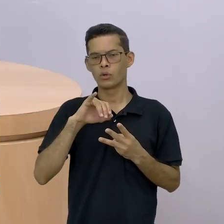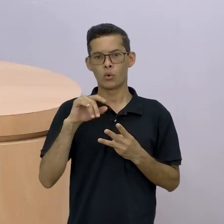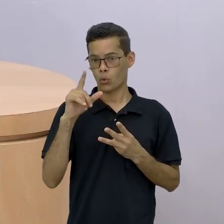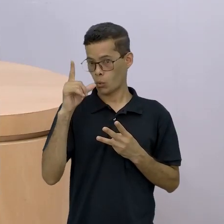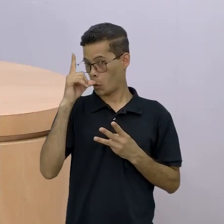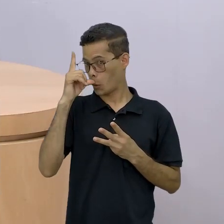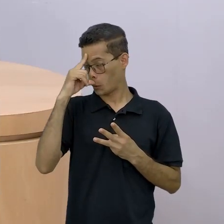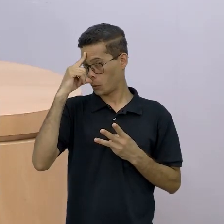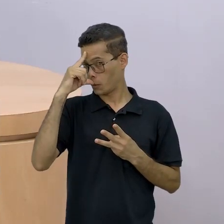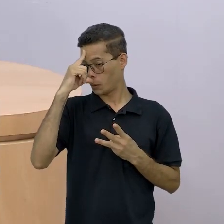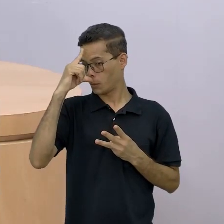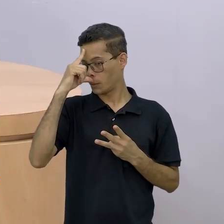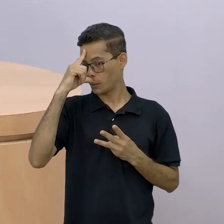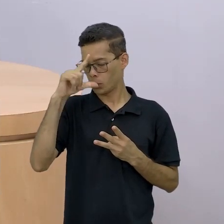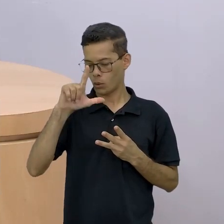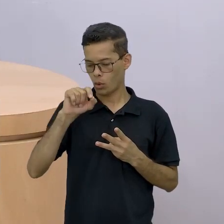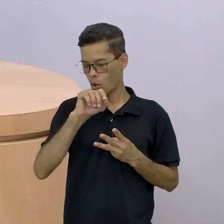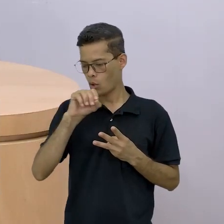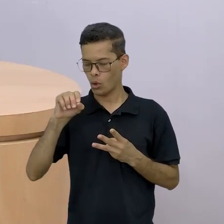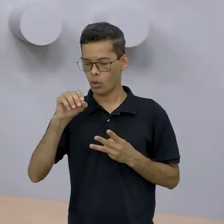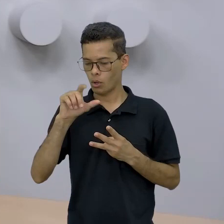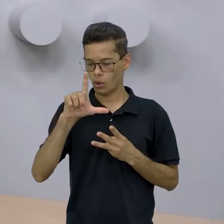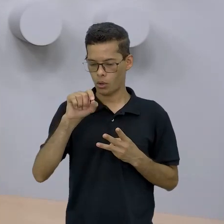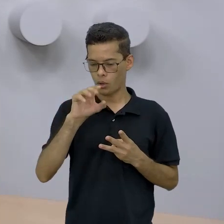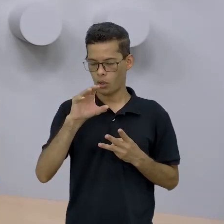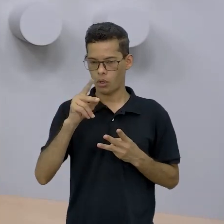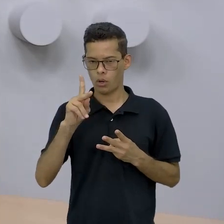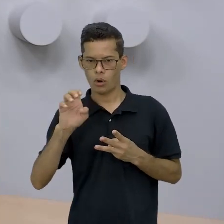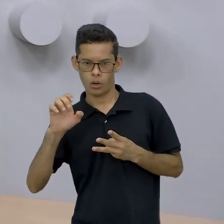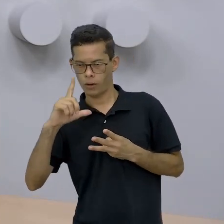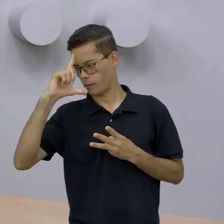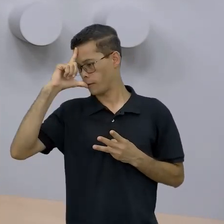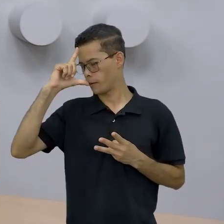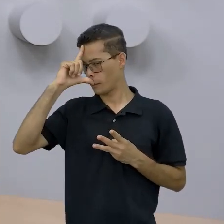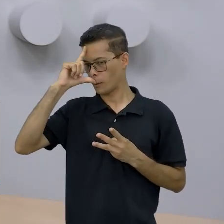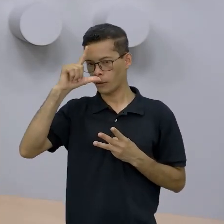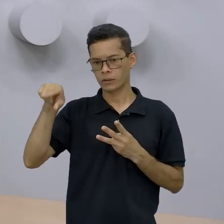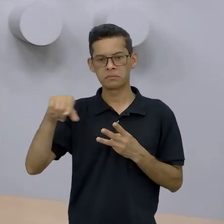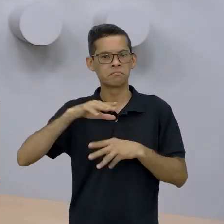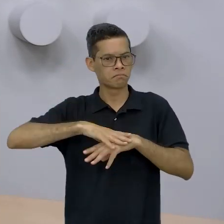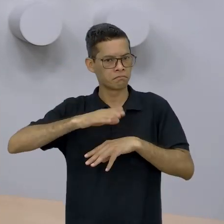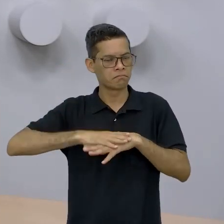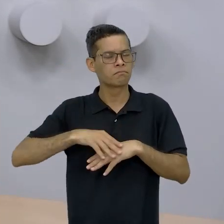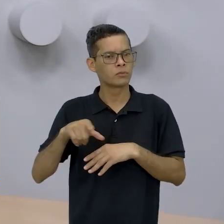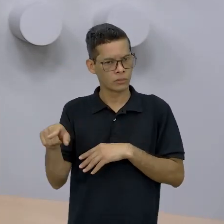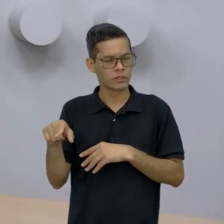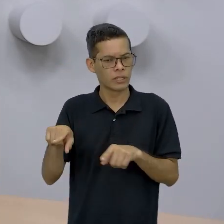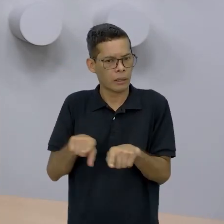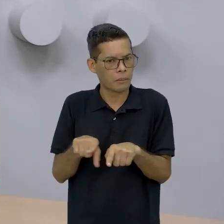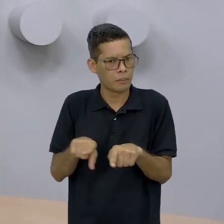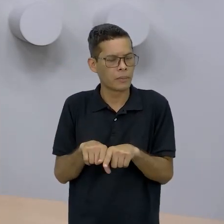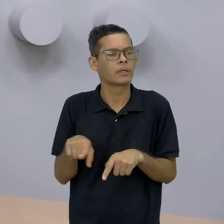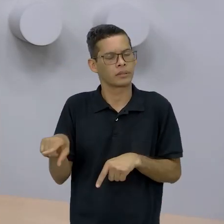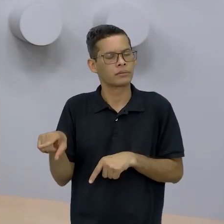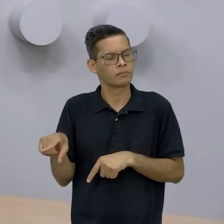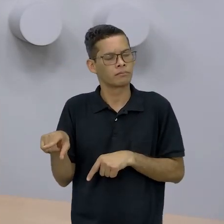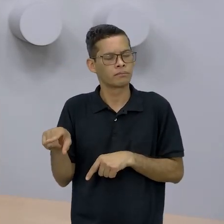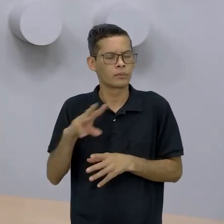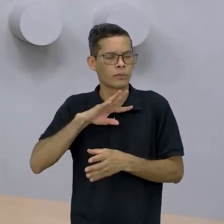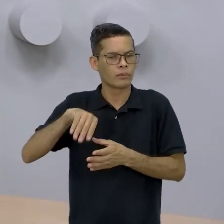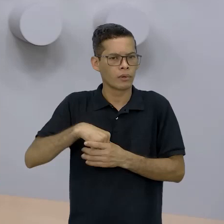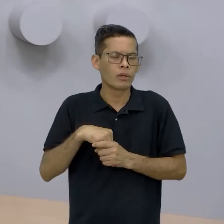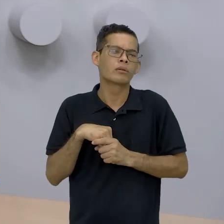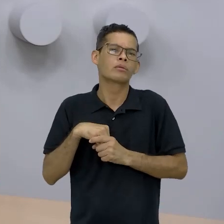Locke. Então, quer dizer, vai se criando isso que depois acaba se estruturando de vez no século